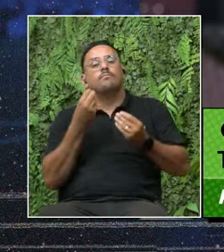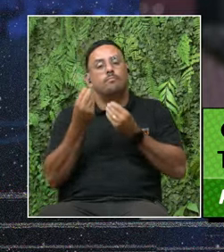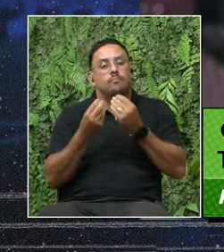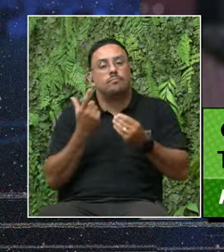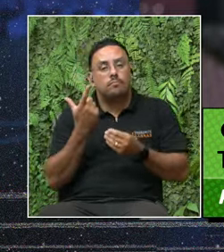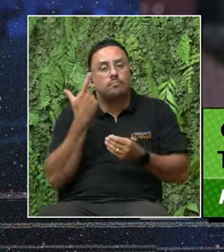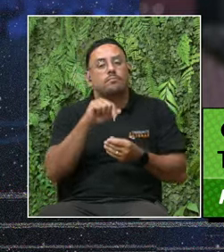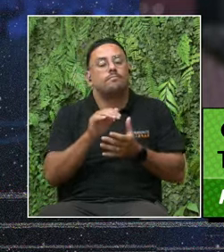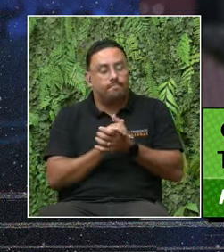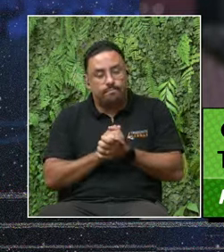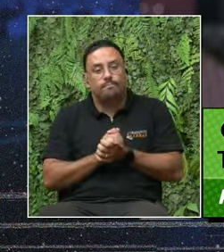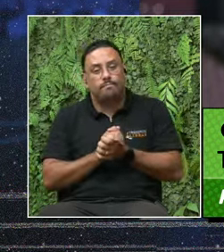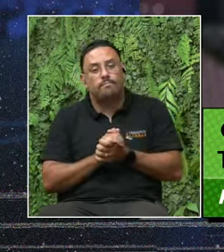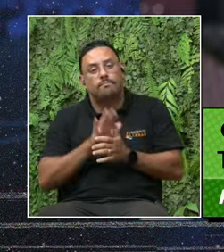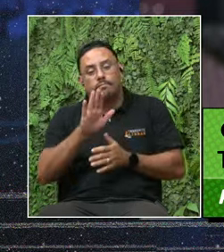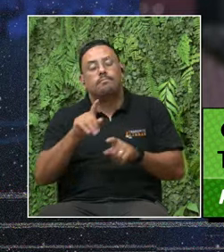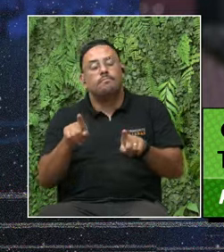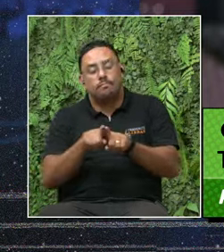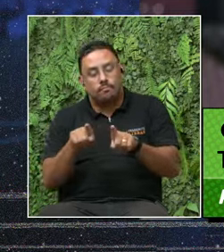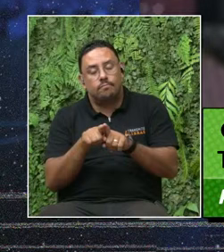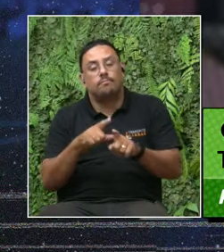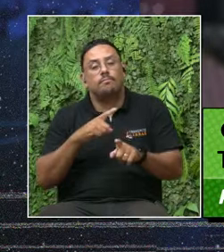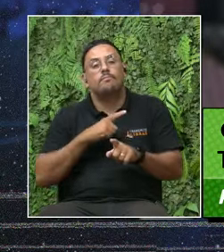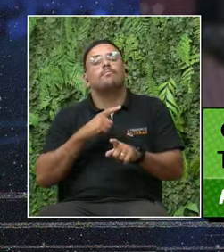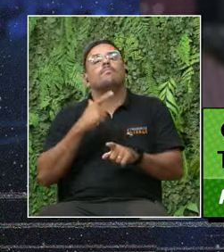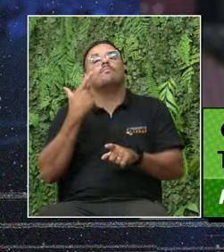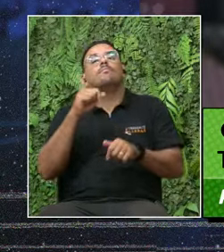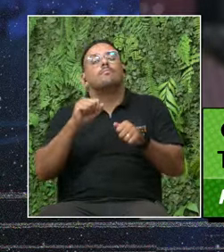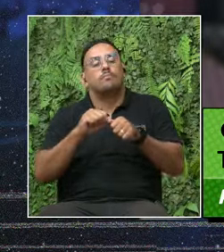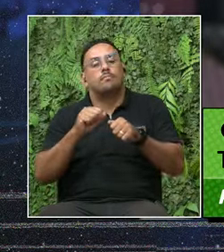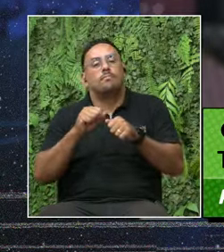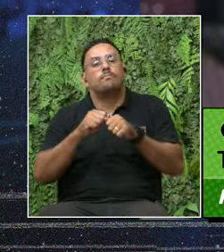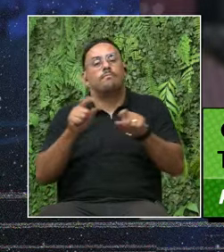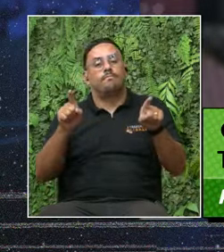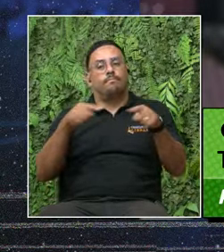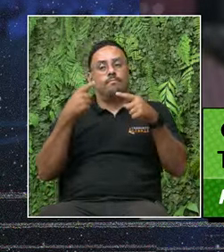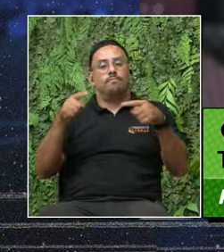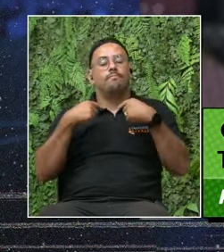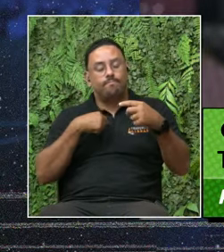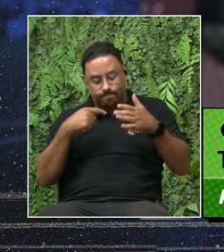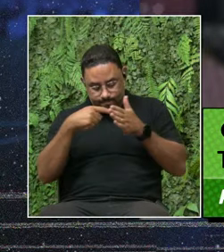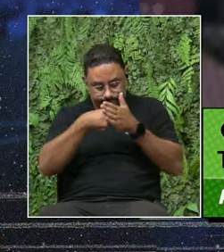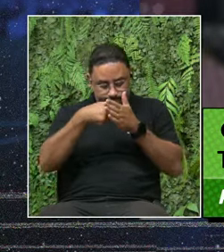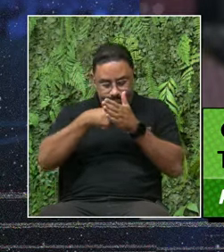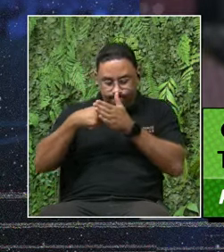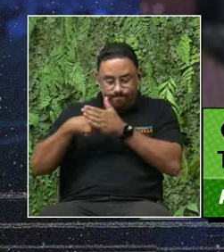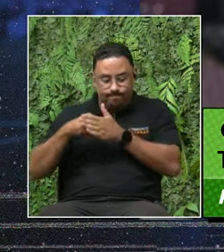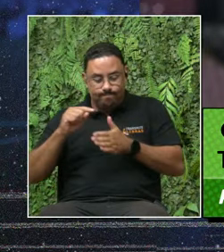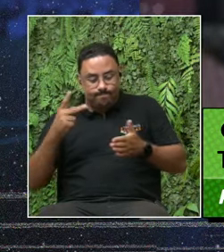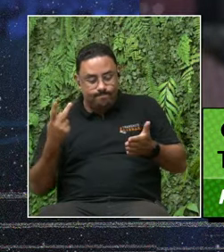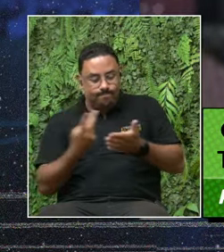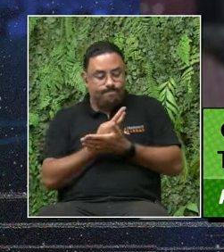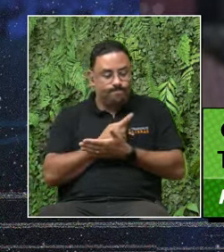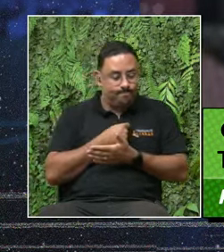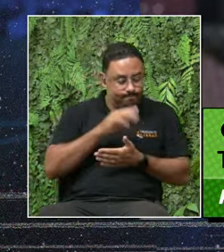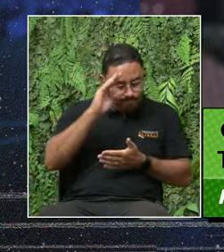pret desarrollar la capacid autocrítico avar cos